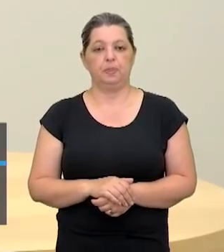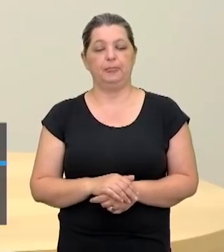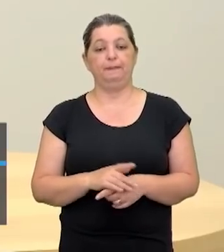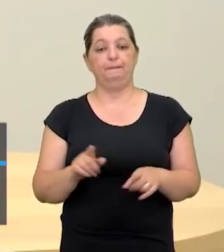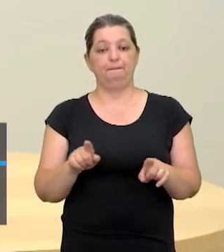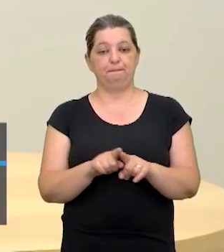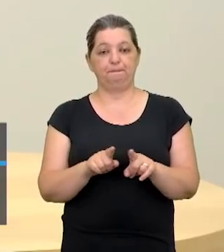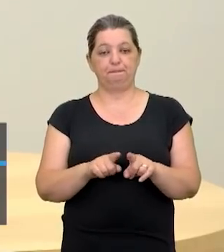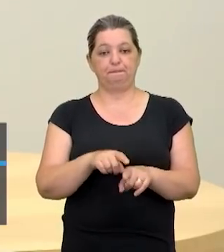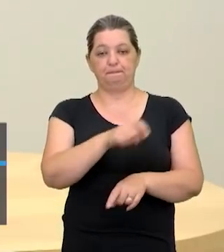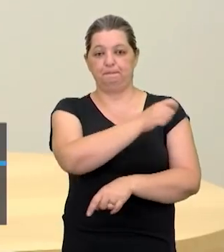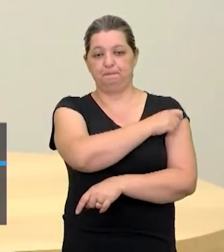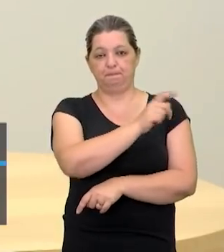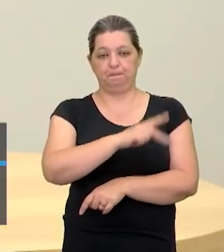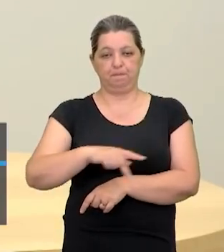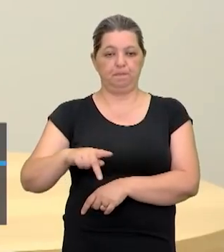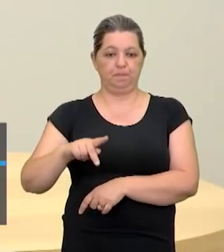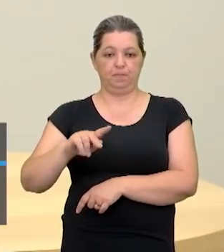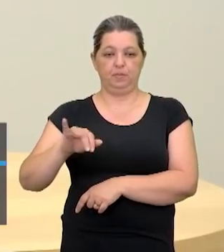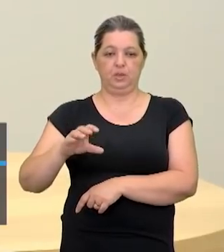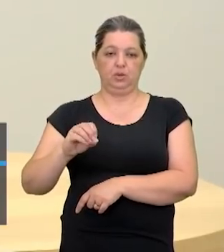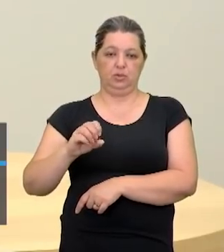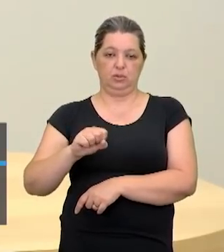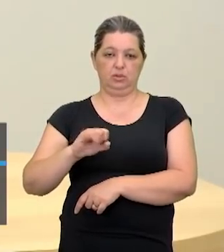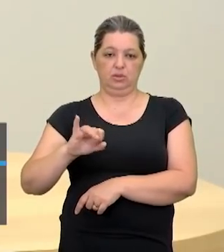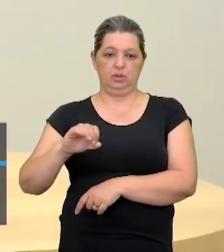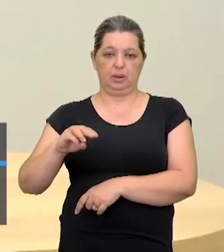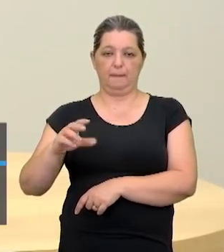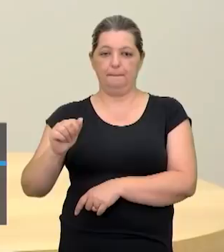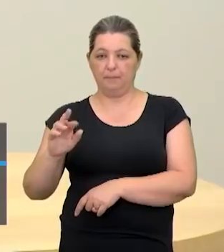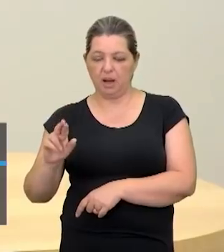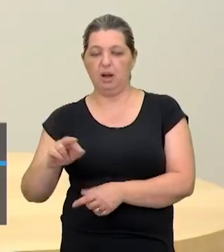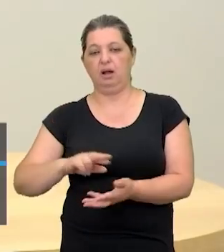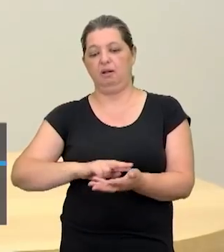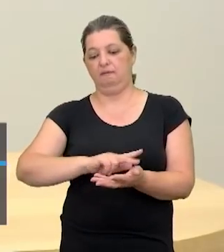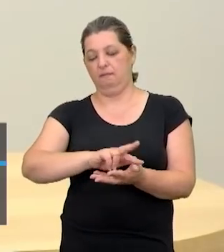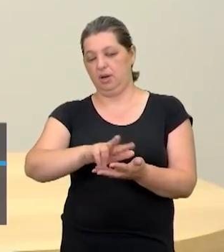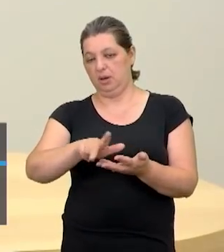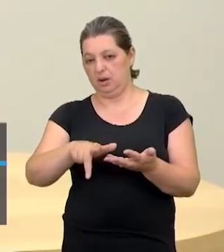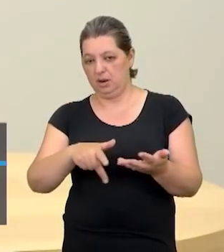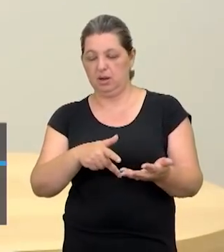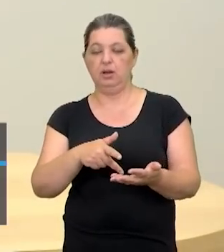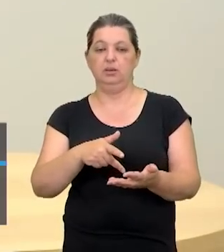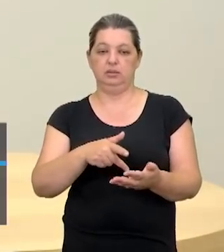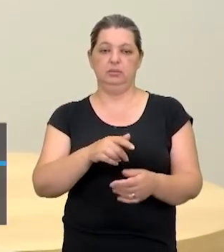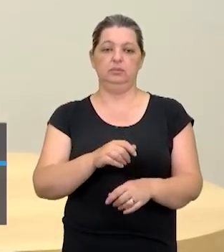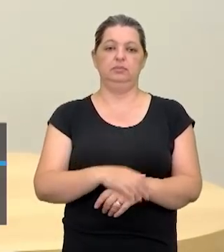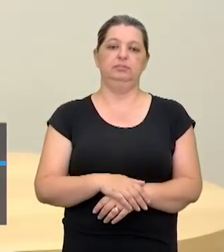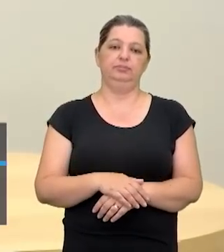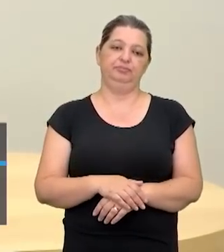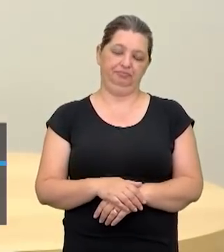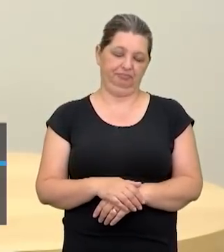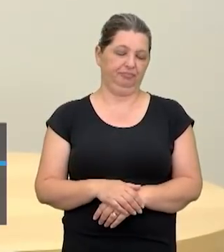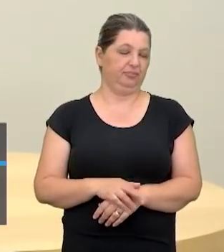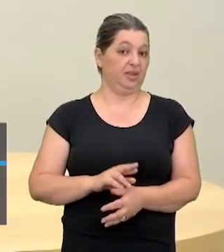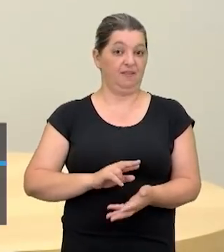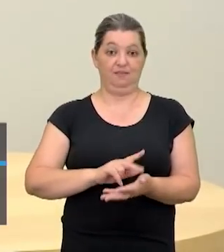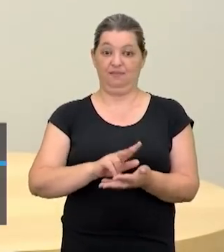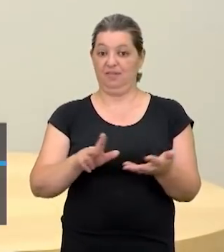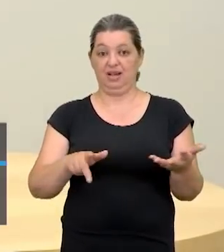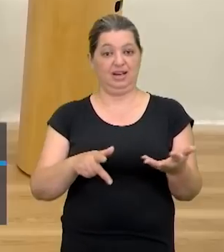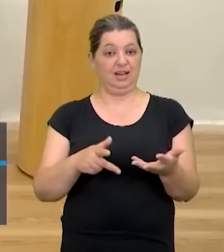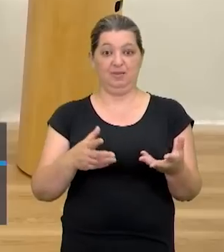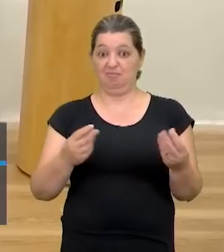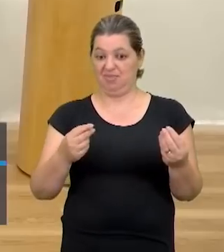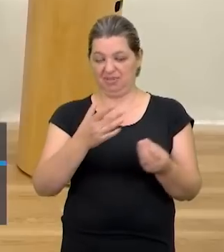Alessandra, e pros alunos do professor Josimar, Kevin, Felipe, Daniel, Lucas, Heitor, Ana Luísa e etc. Que é muita gente.